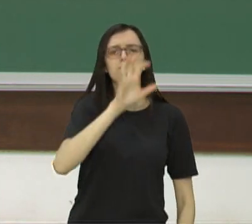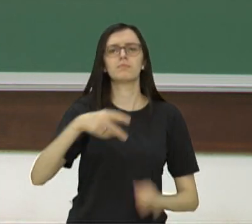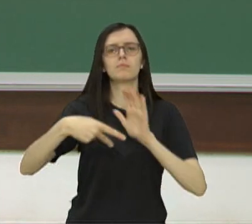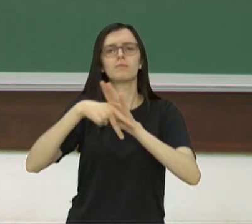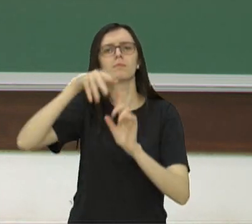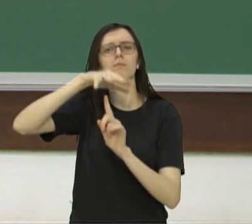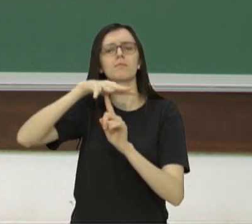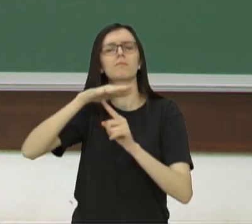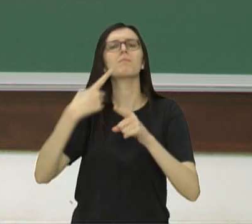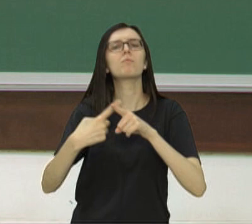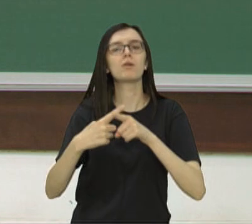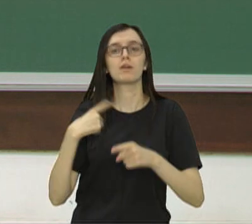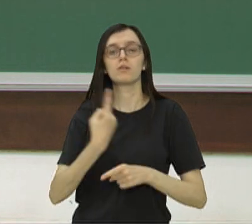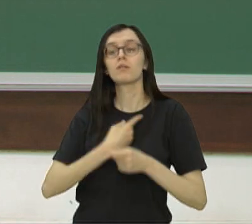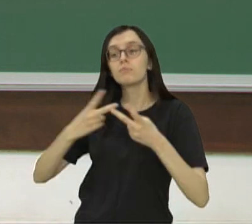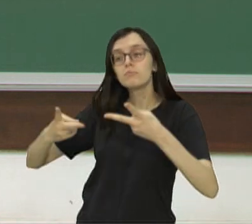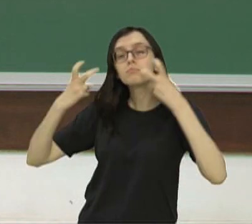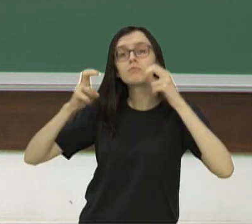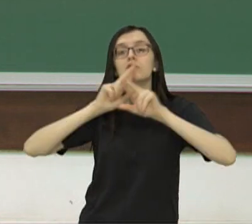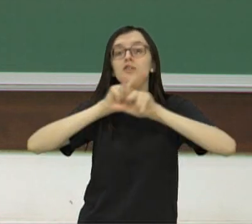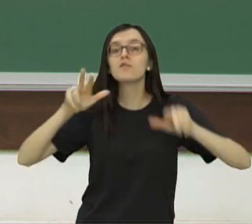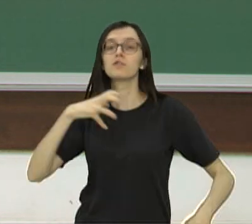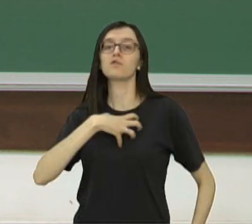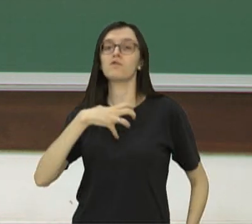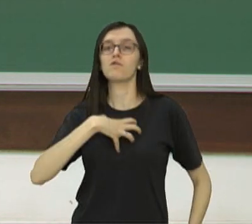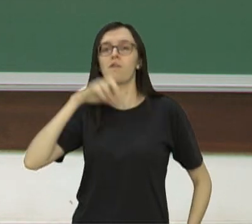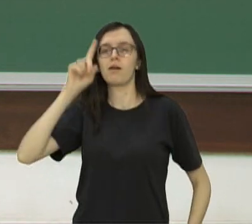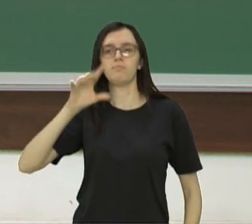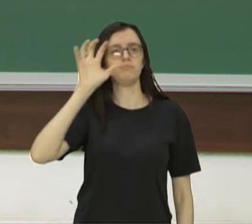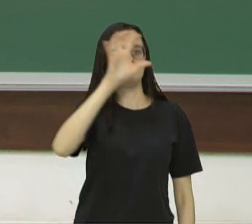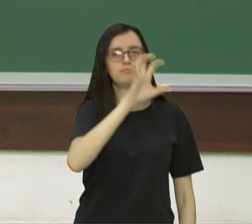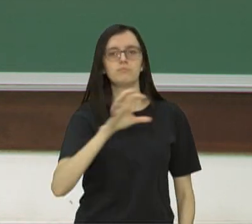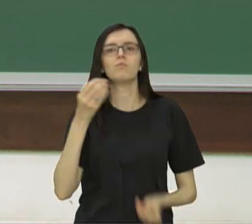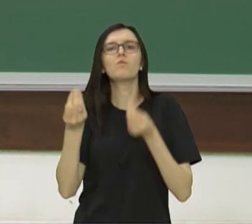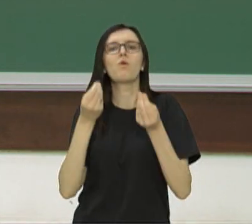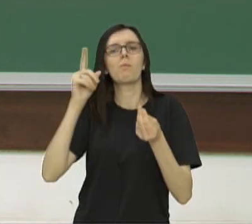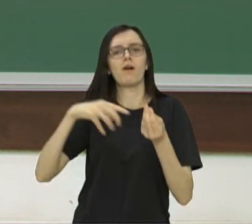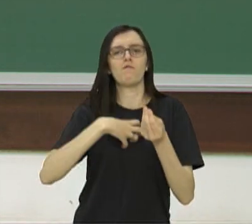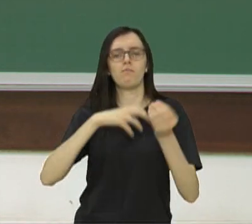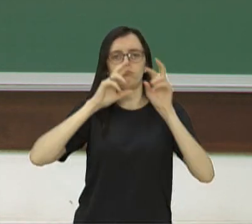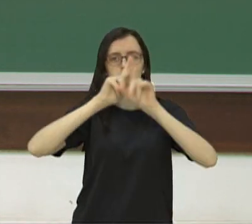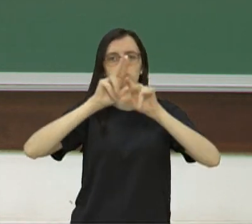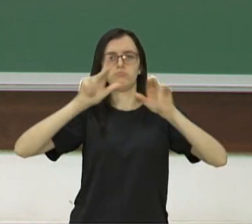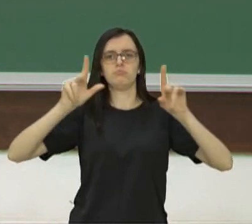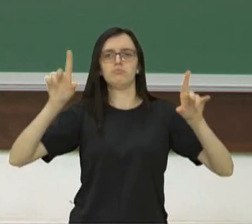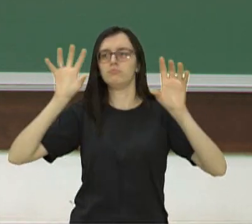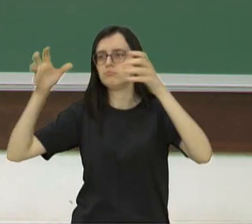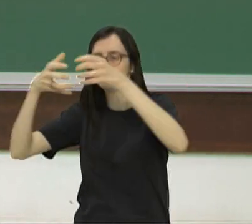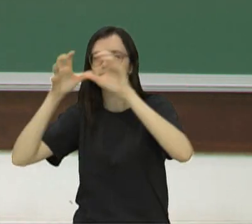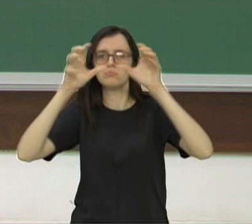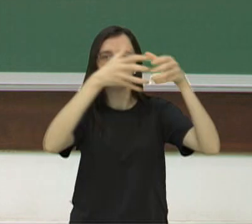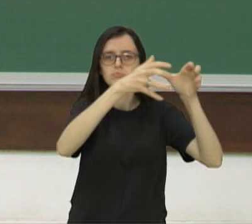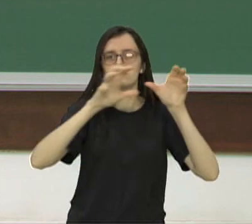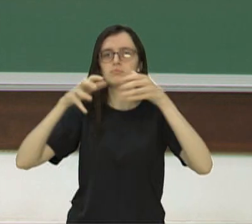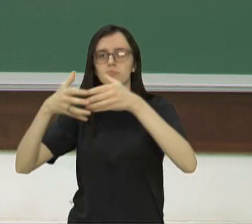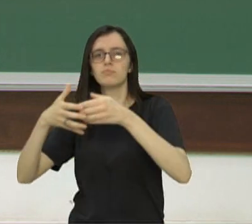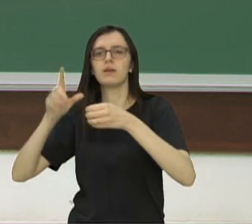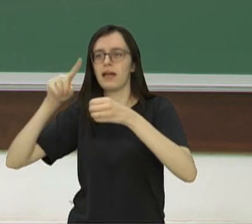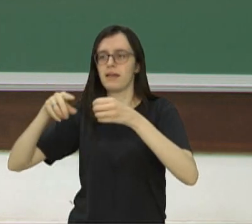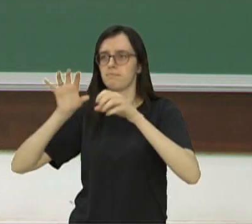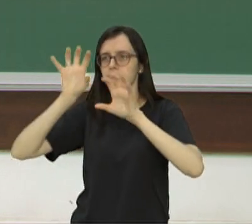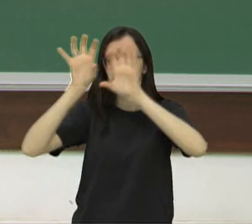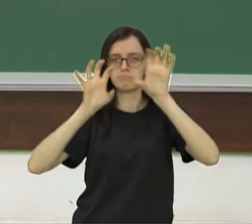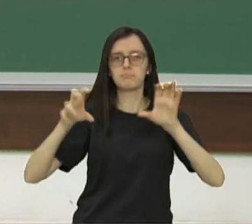Paraná? Para reconhecer as diferentes formas de regionalização, as diferentes formas de agruparmos aí os municípios